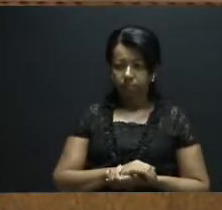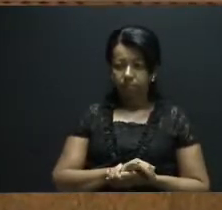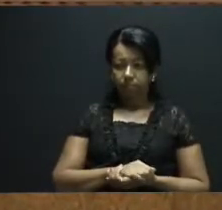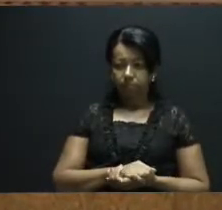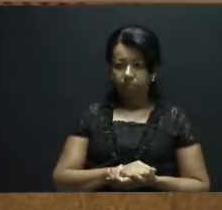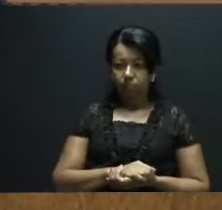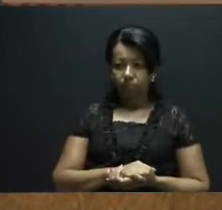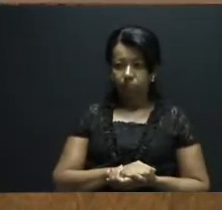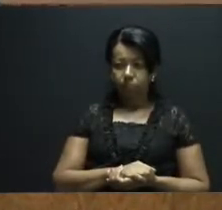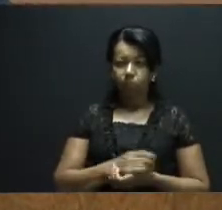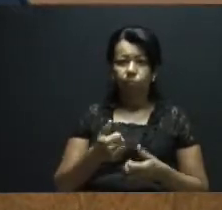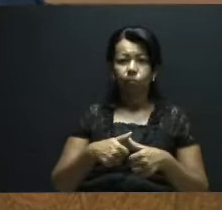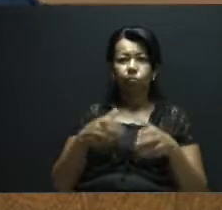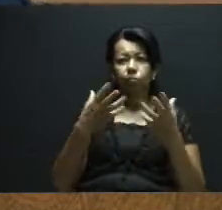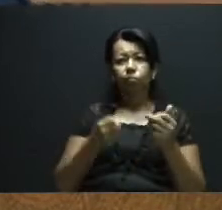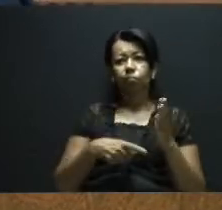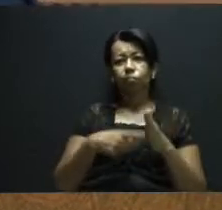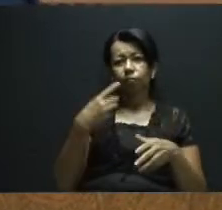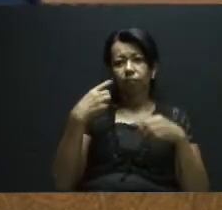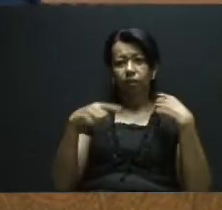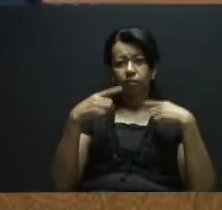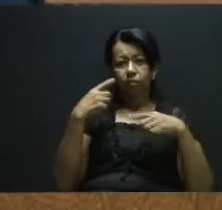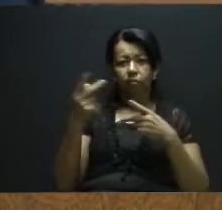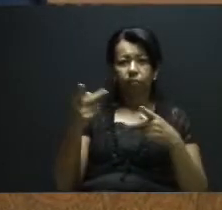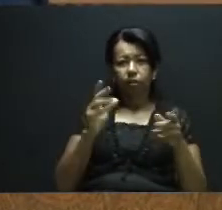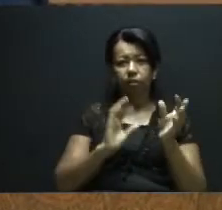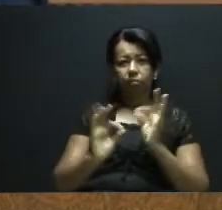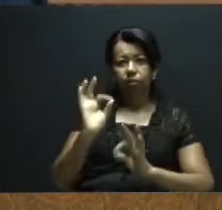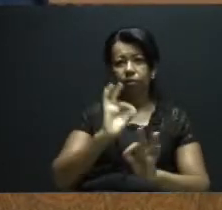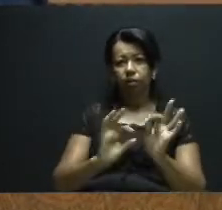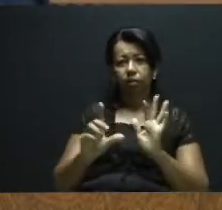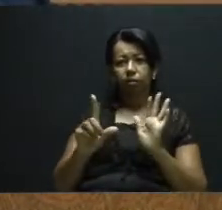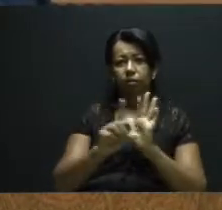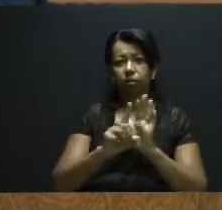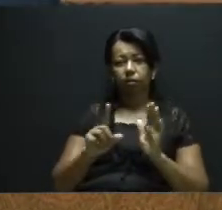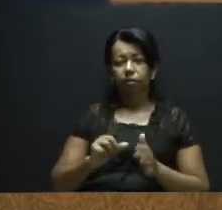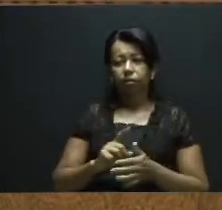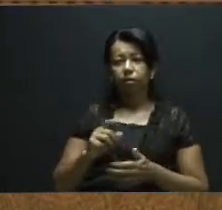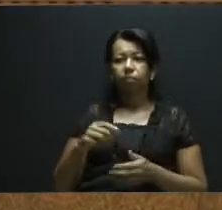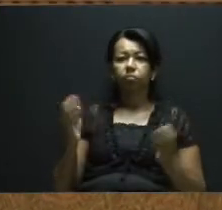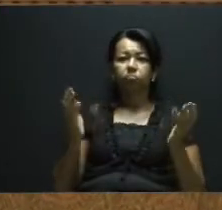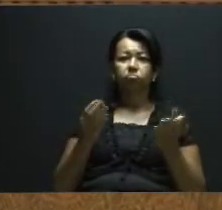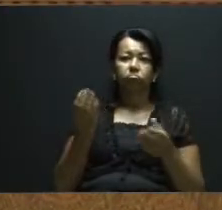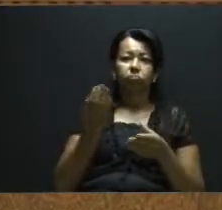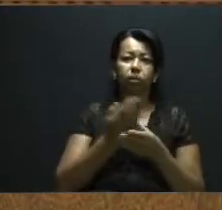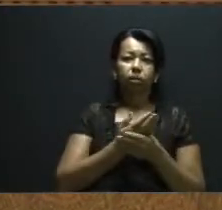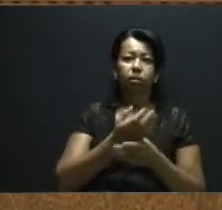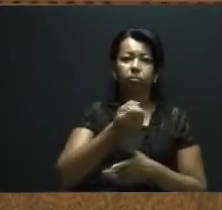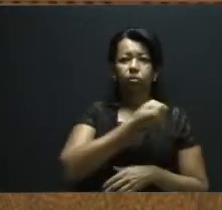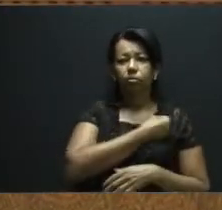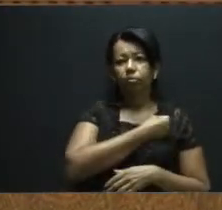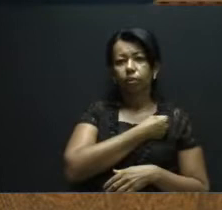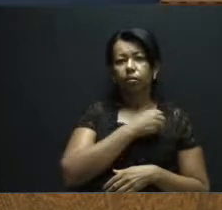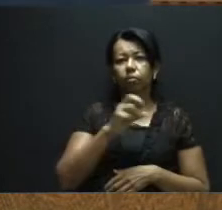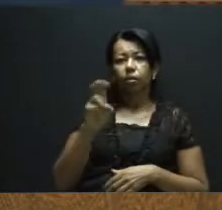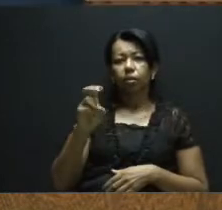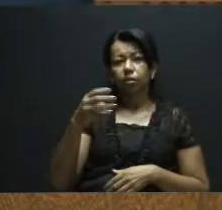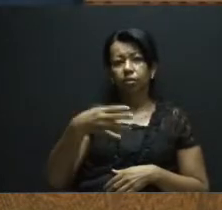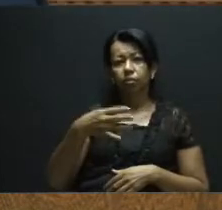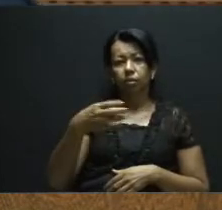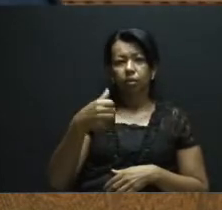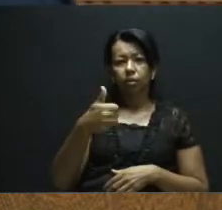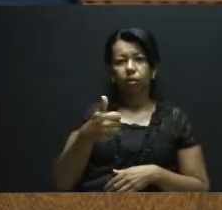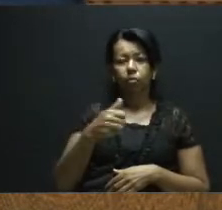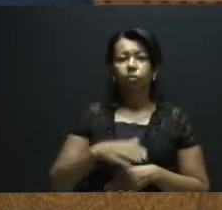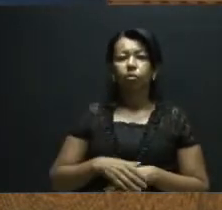está portanto aprovada em primeira discussão o presente projeto de lei o próximo item da pauta é o processo número 541